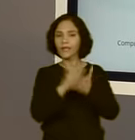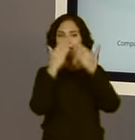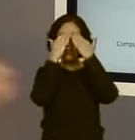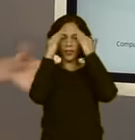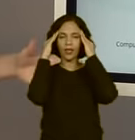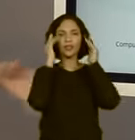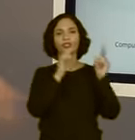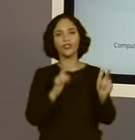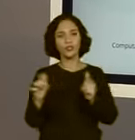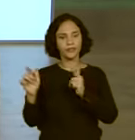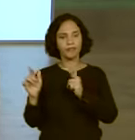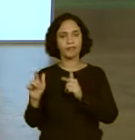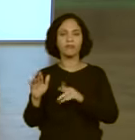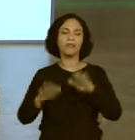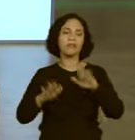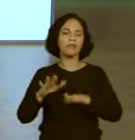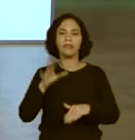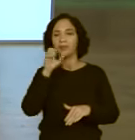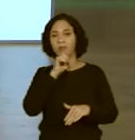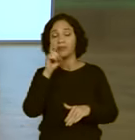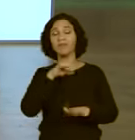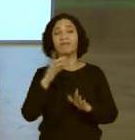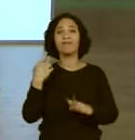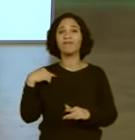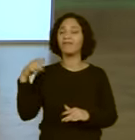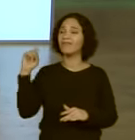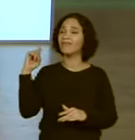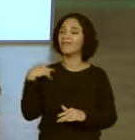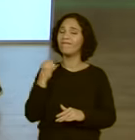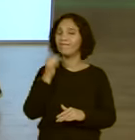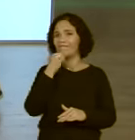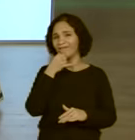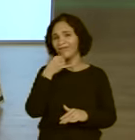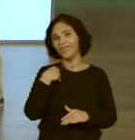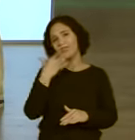de diversão, né? Do fim de Professora semana. Andy, eu fiquei Fala. muito triste de ter